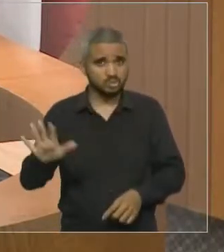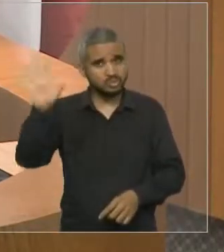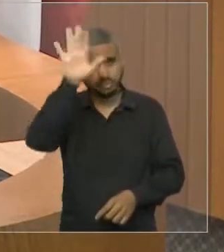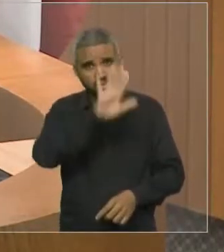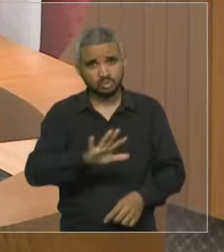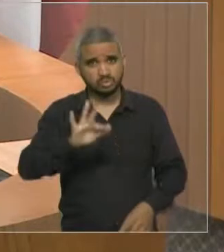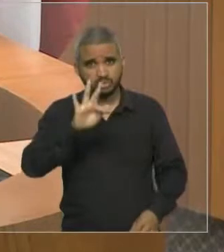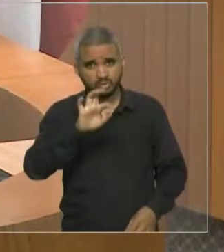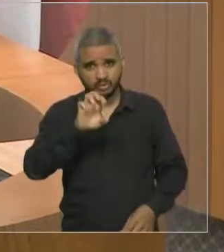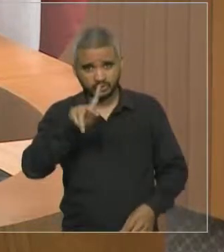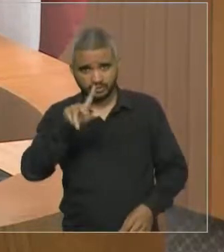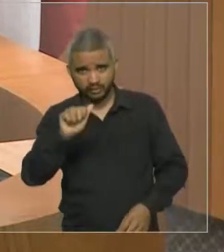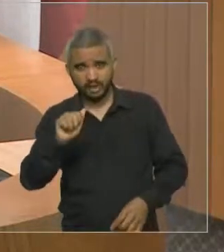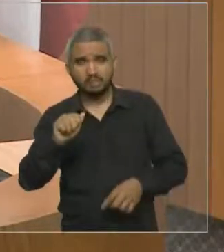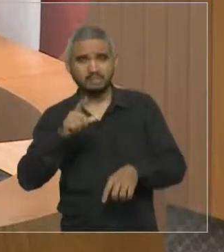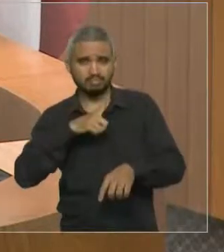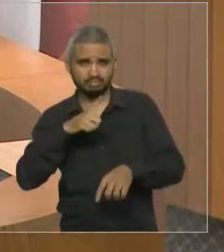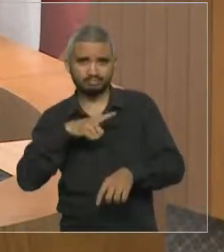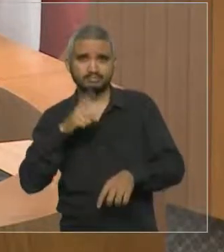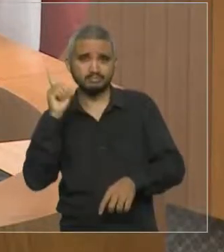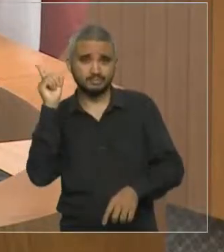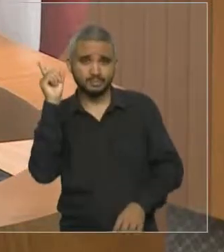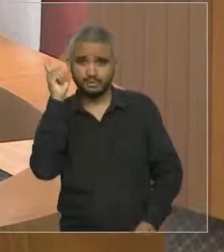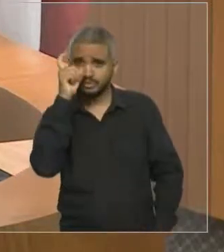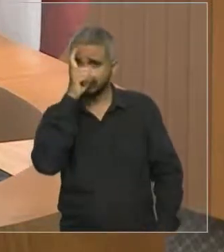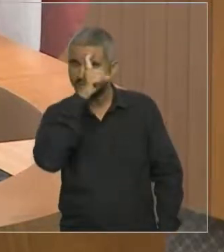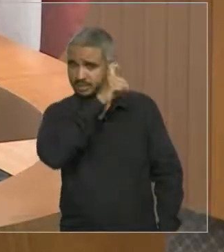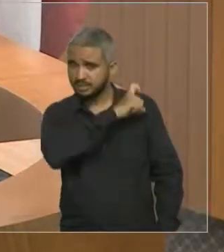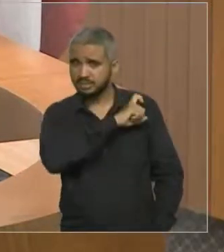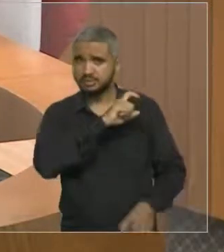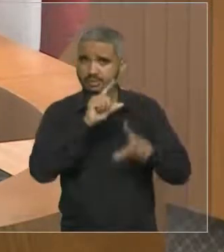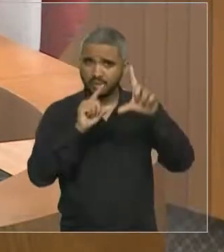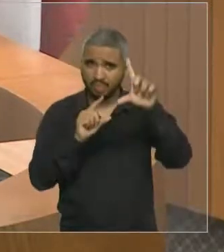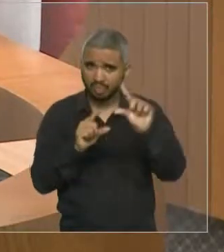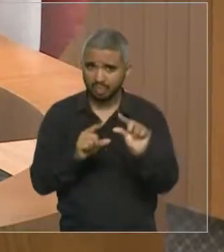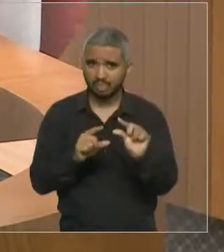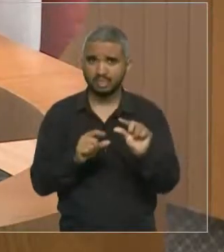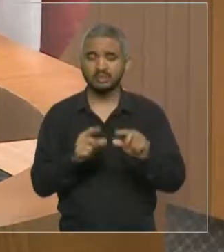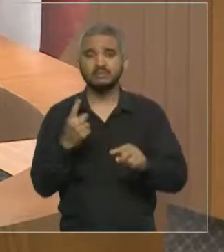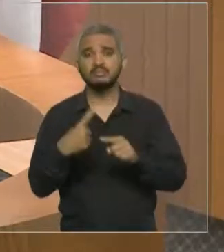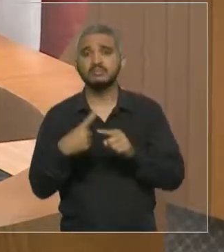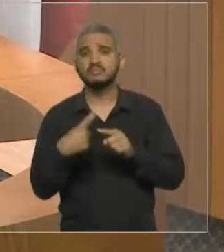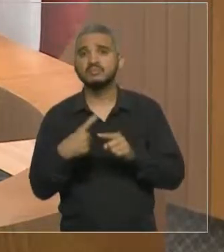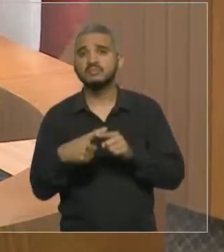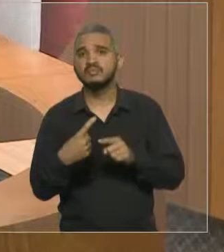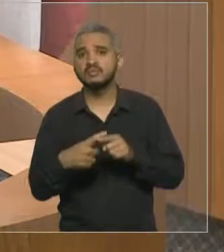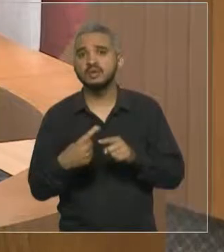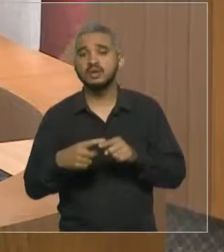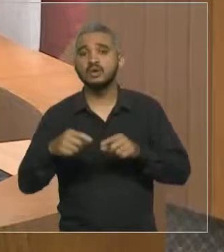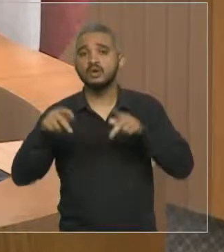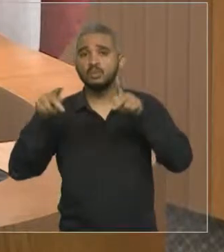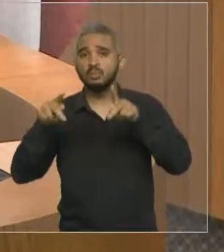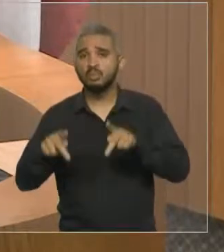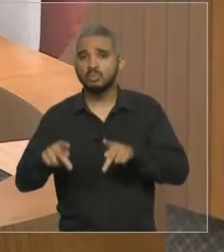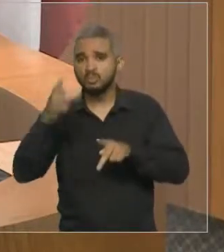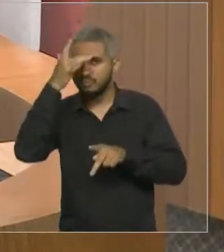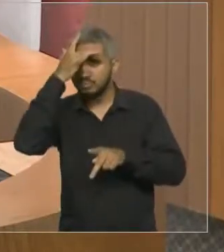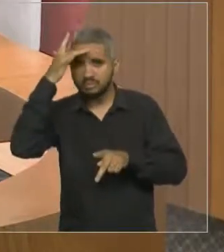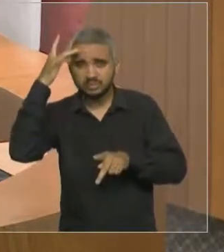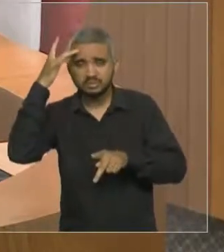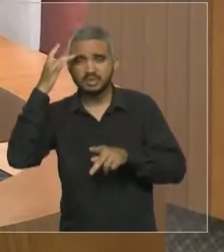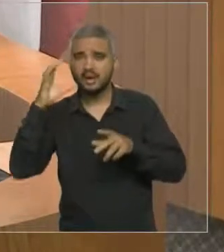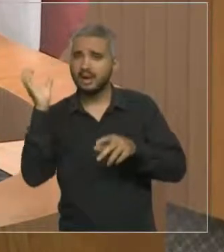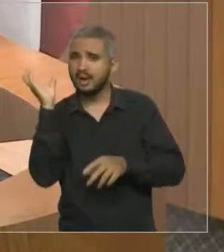difícil essa situação difícil é causada por envelhecimento da população ao neto de necessidade de pagamento de pensões